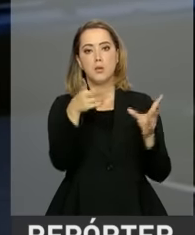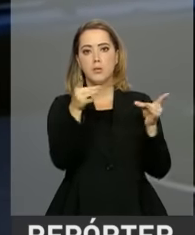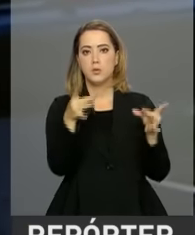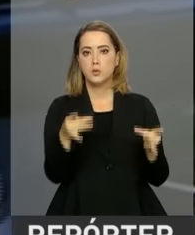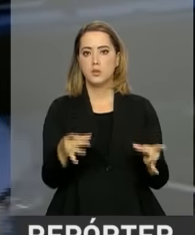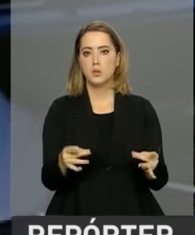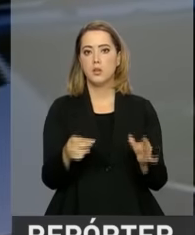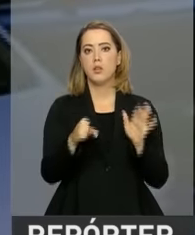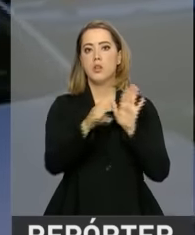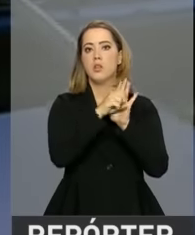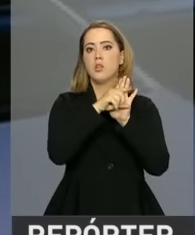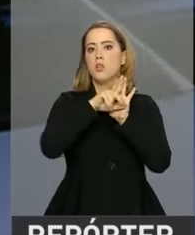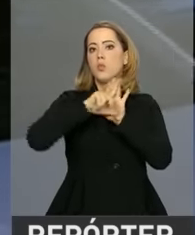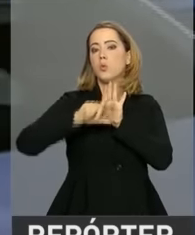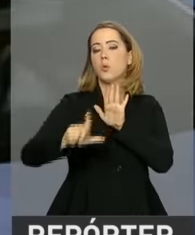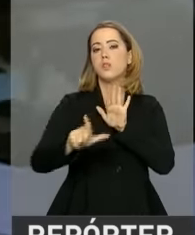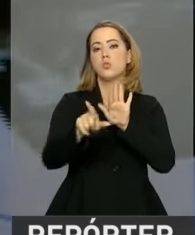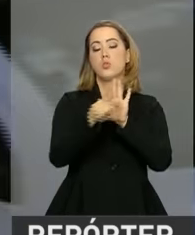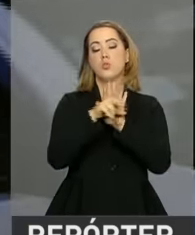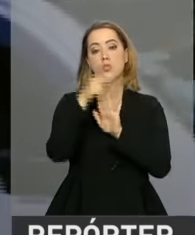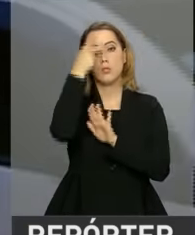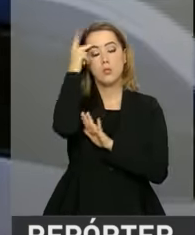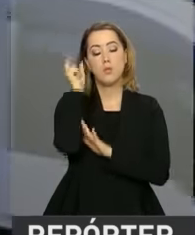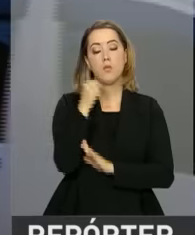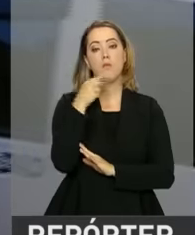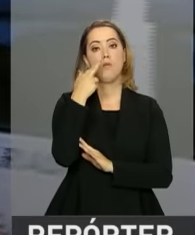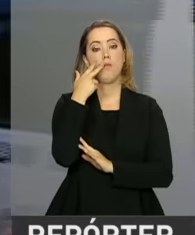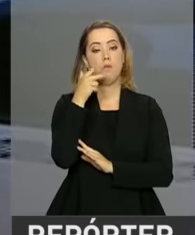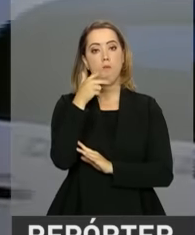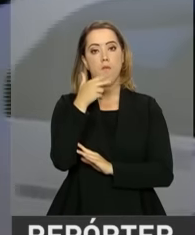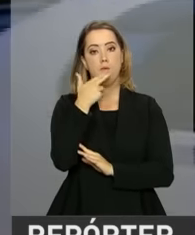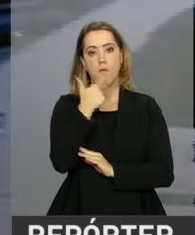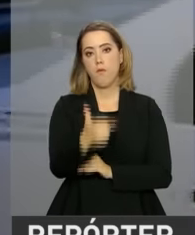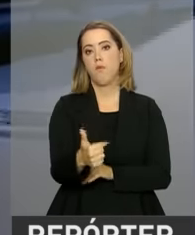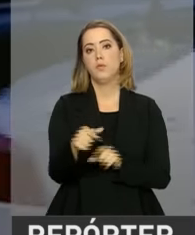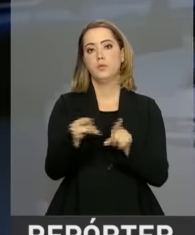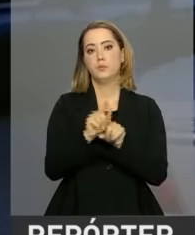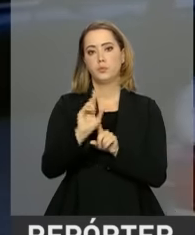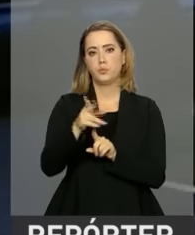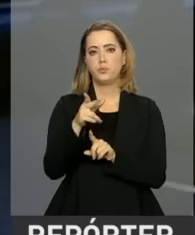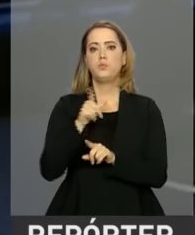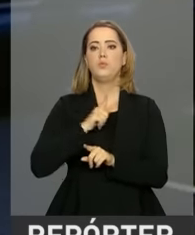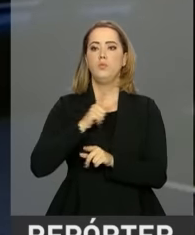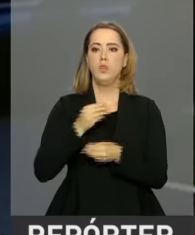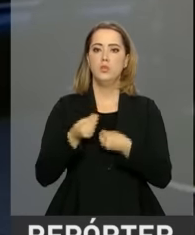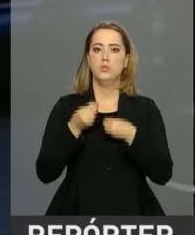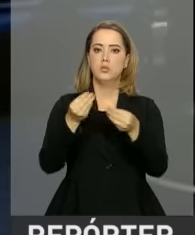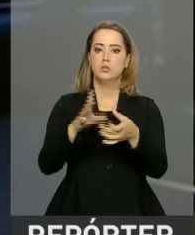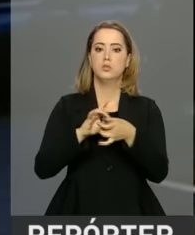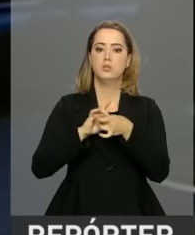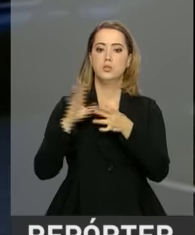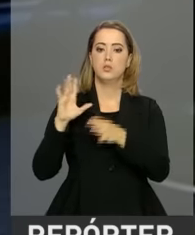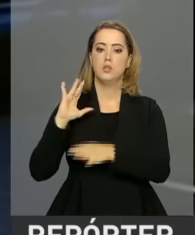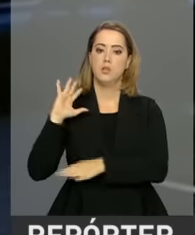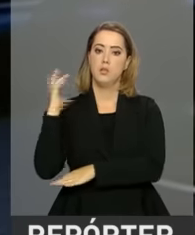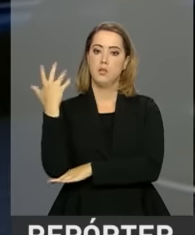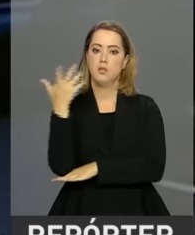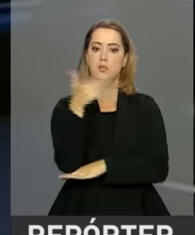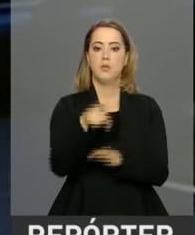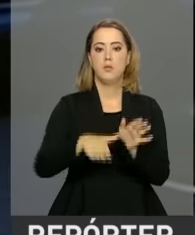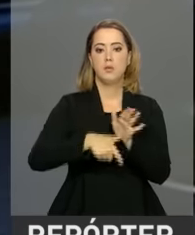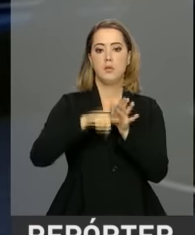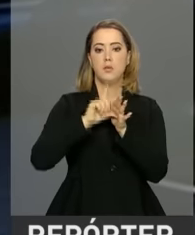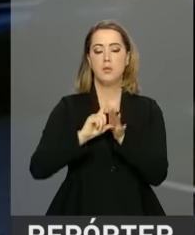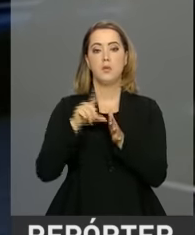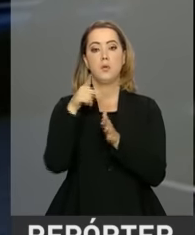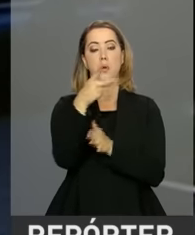inglês e espanhol, e só concessões com autorização ambiental prévia vão ir para a disputa. O secretário